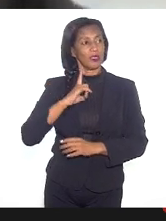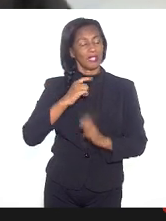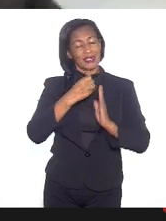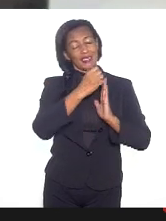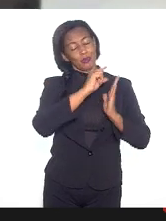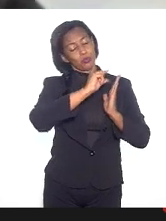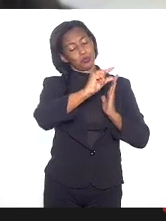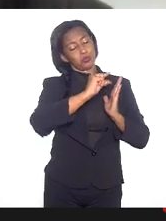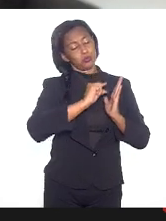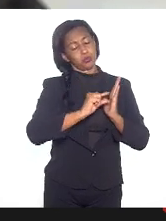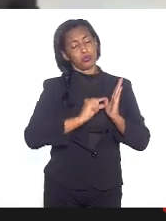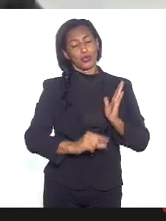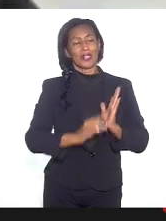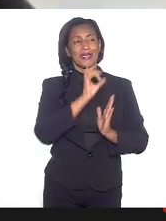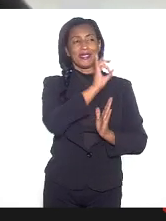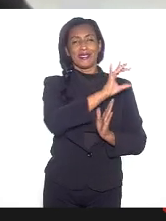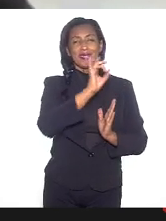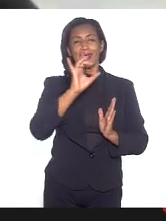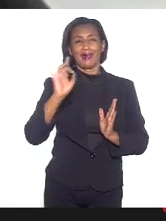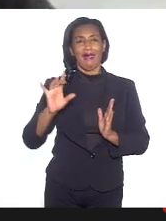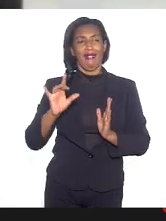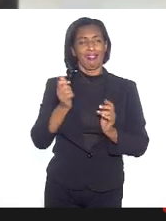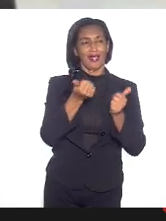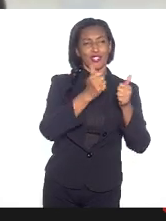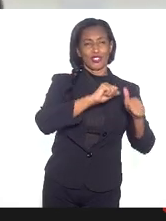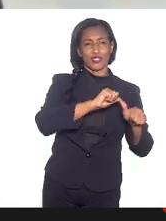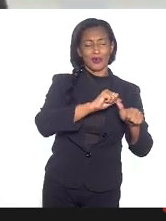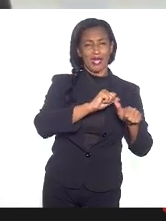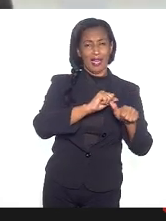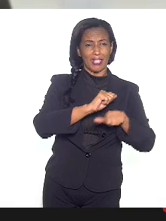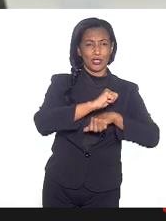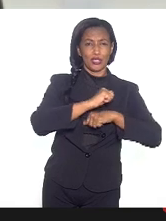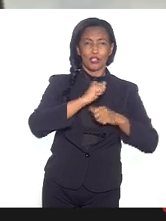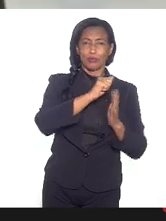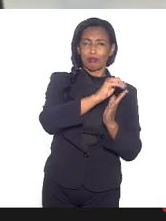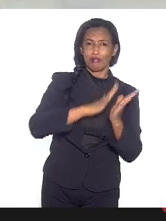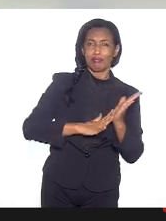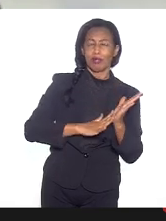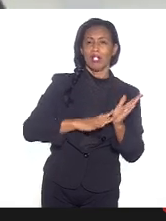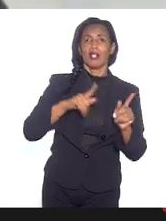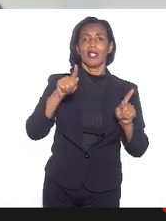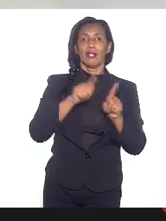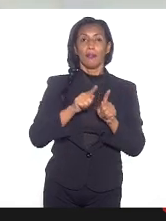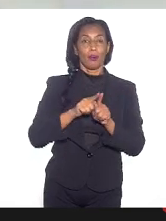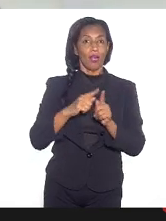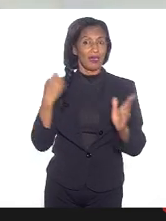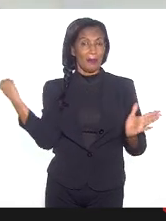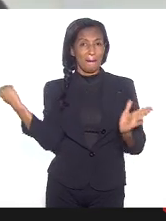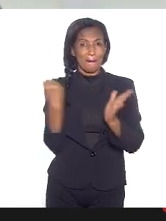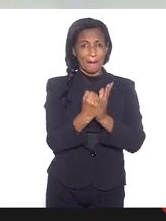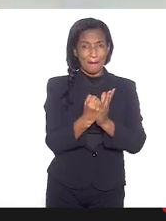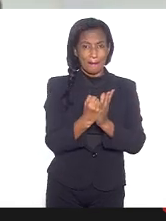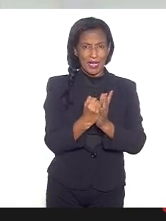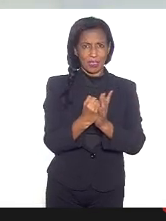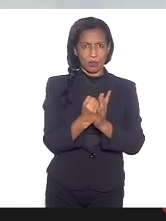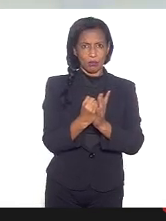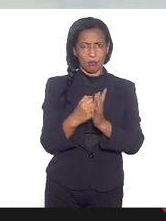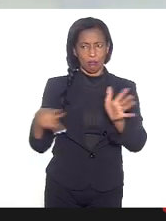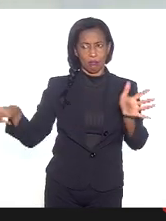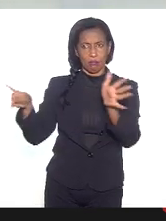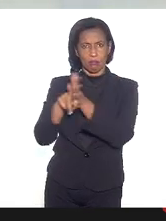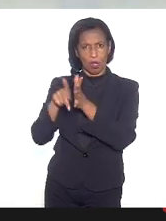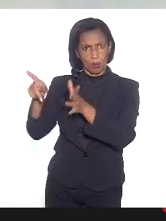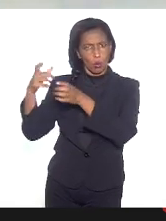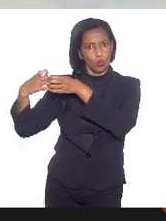discriminado, pormenorizado de cada atividade, de cada segmento, porque além de gerar um impacto para a questão específica